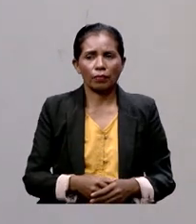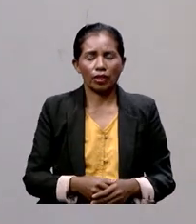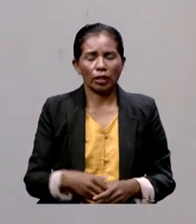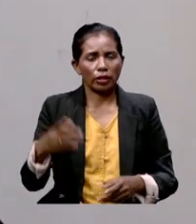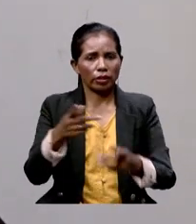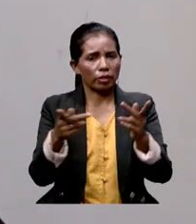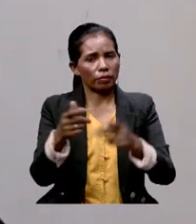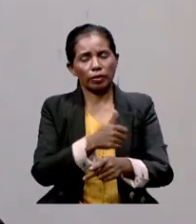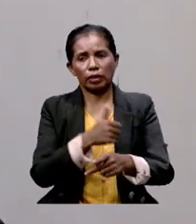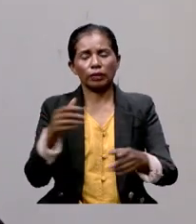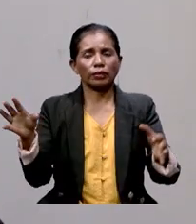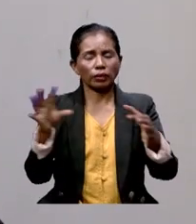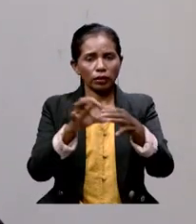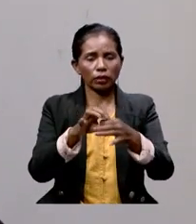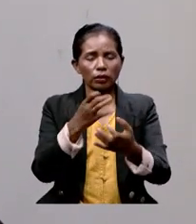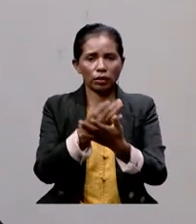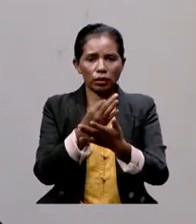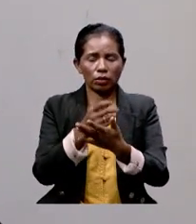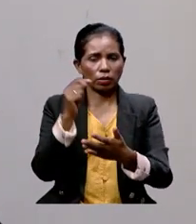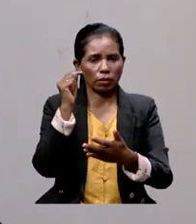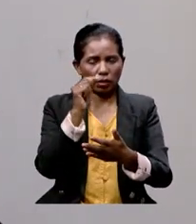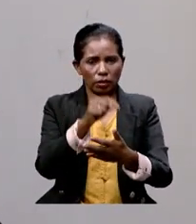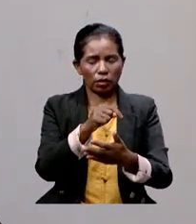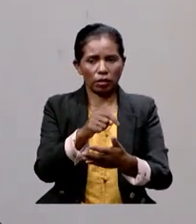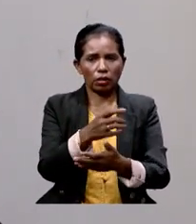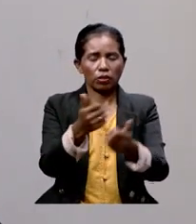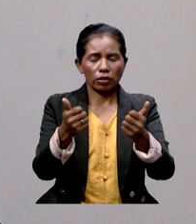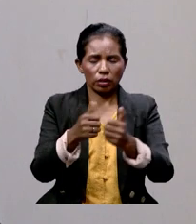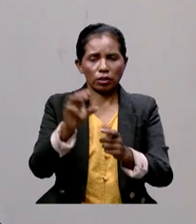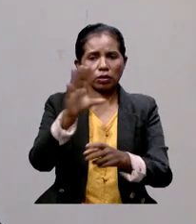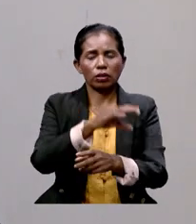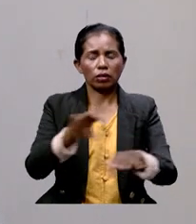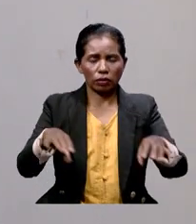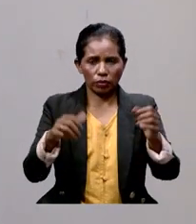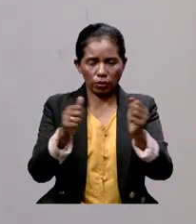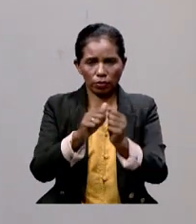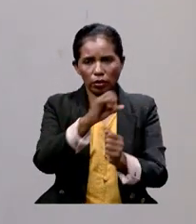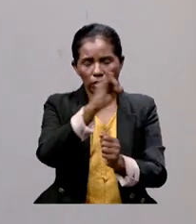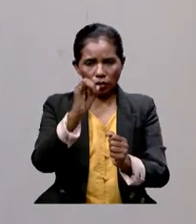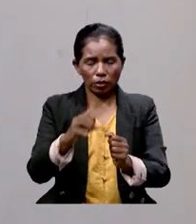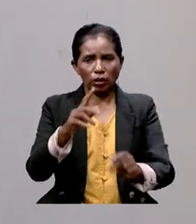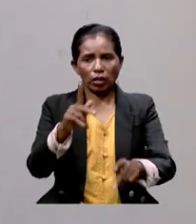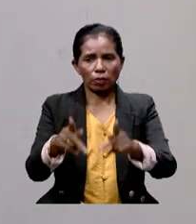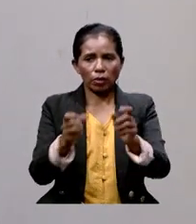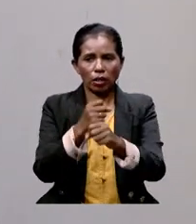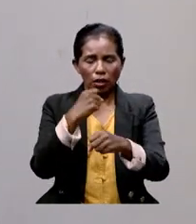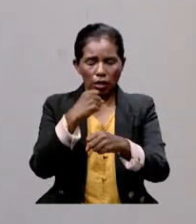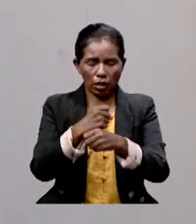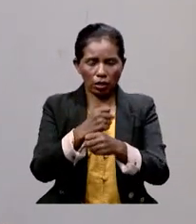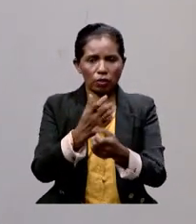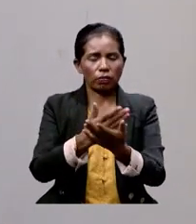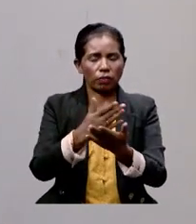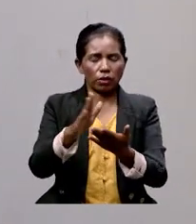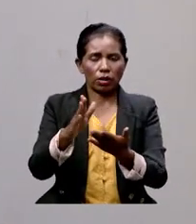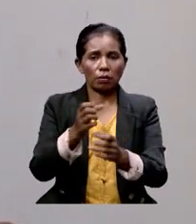parte selo liga o São Falso, né? Autoridade relevante no serviço da DAON pode identificar autor da produção no distributor